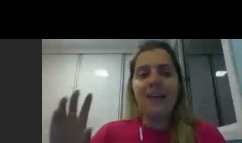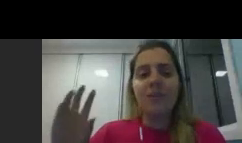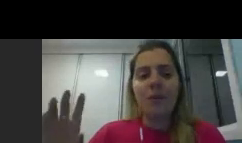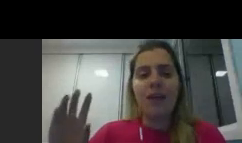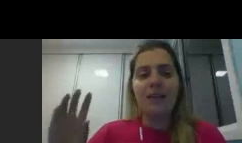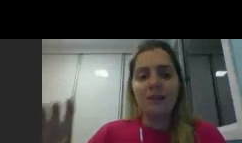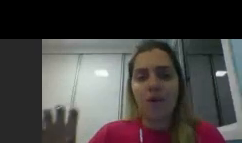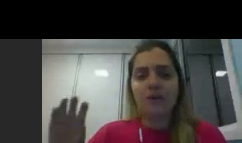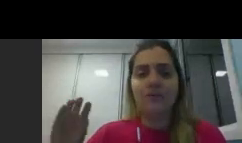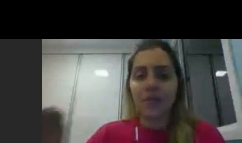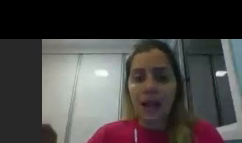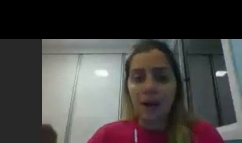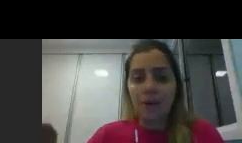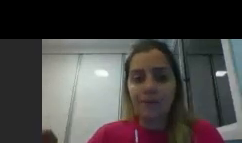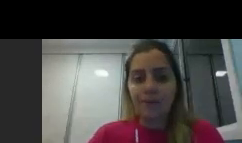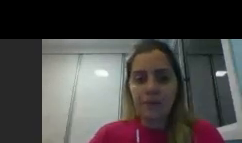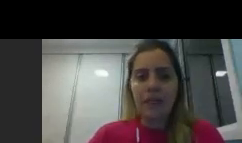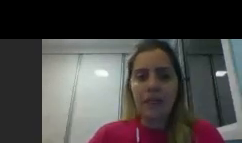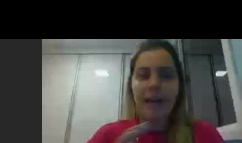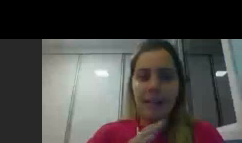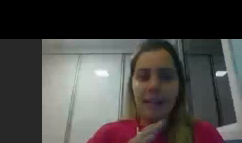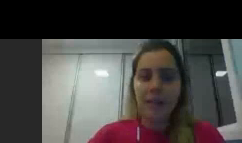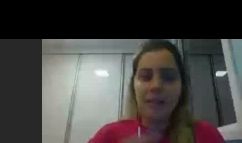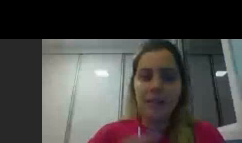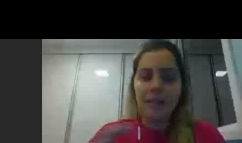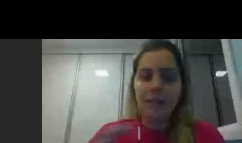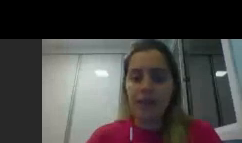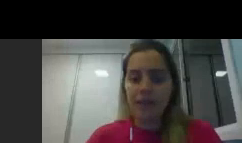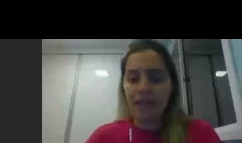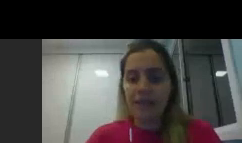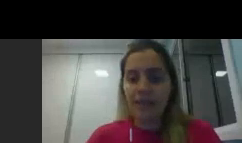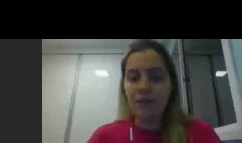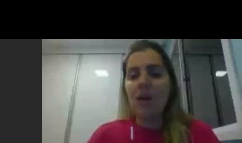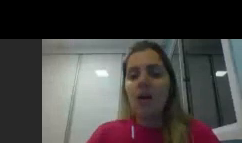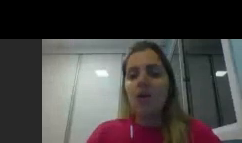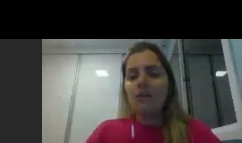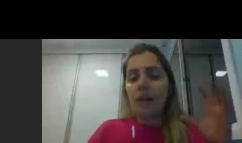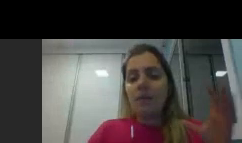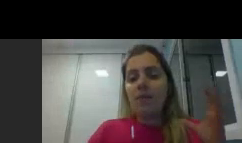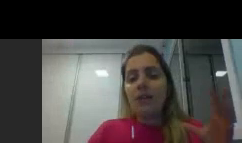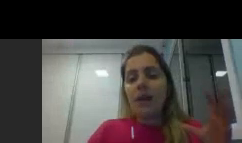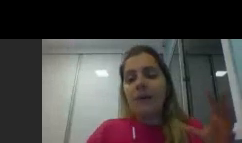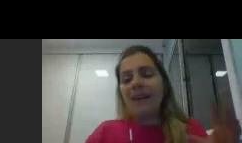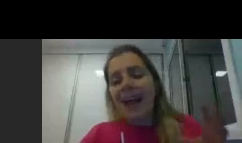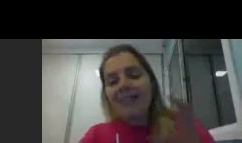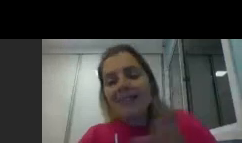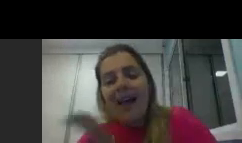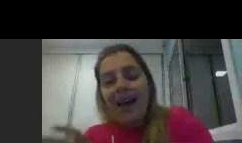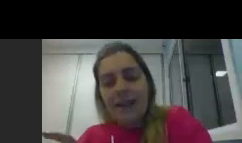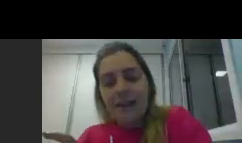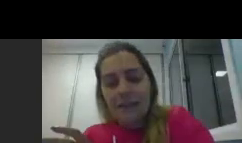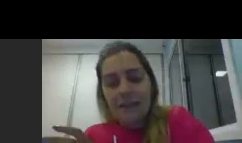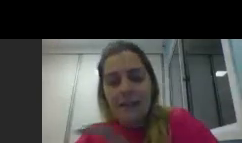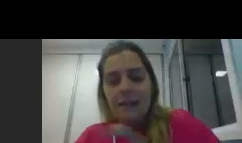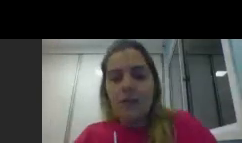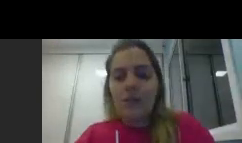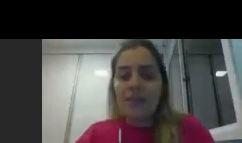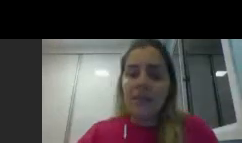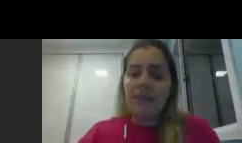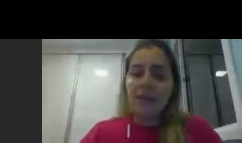de eritroblastose fetal, que é essa doença política do recém-nascido. O sistema imune da mãe